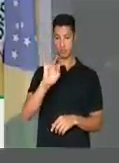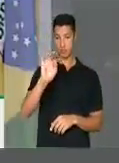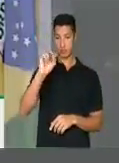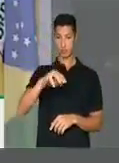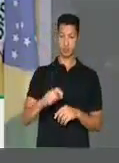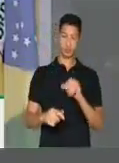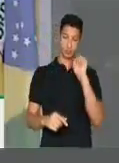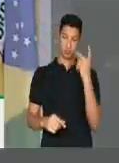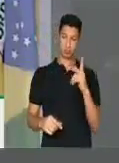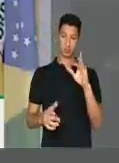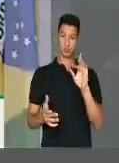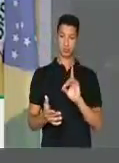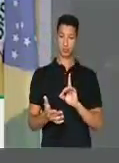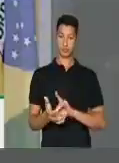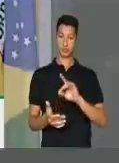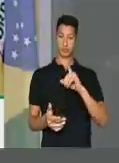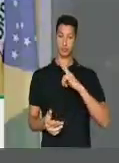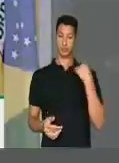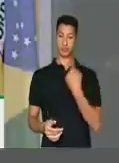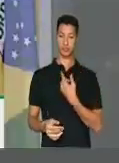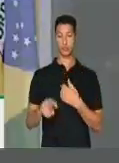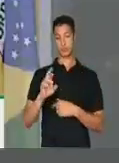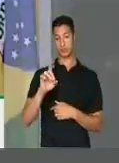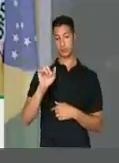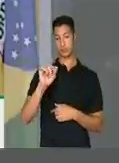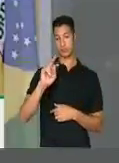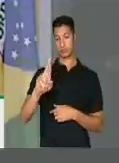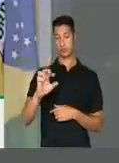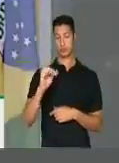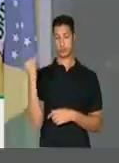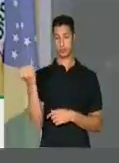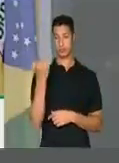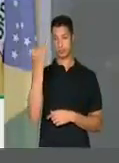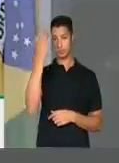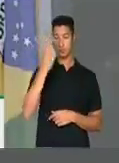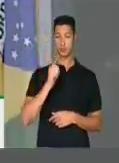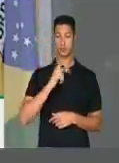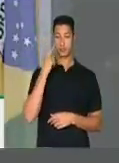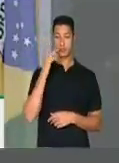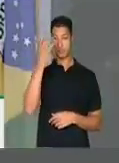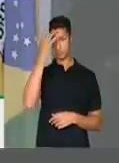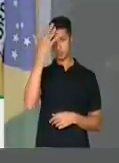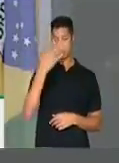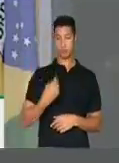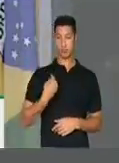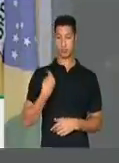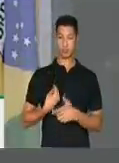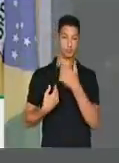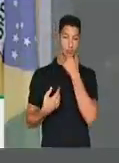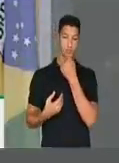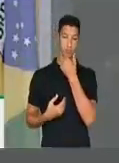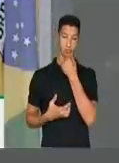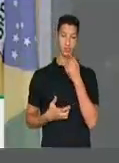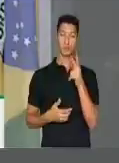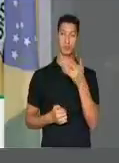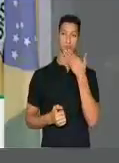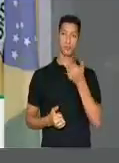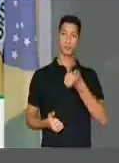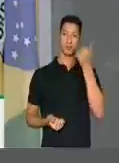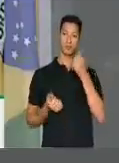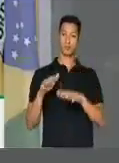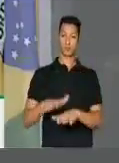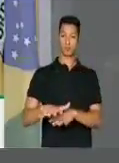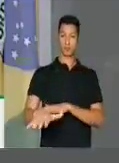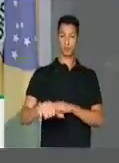que tem no vice Ledil, tem na nossa Secretaria de Agricultura ações importantes para facilitar a vida do homem do campo, como a melhoria